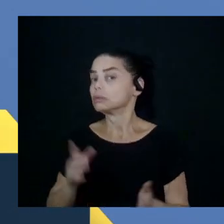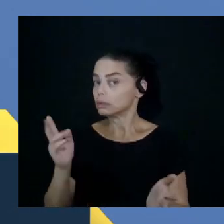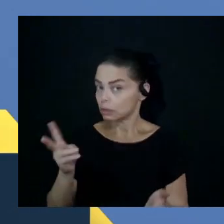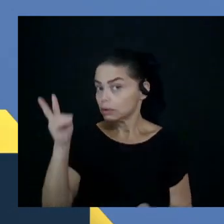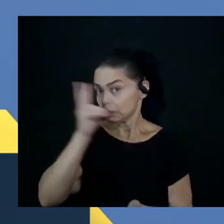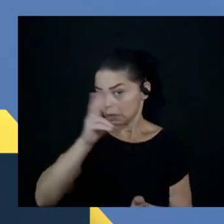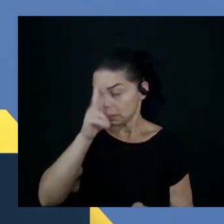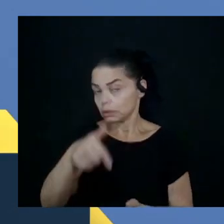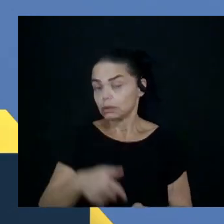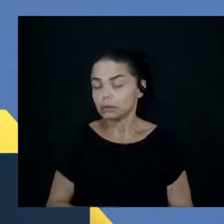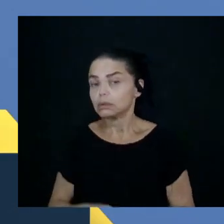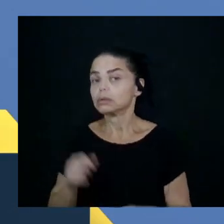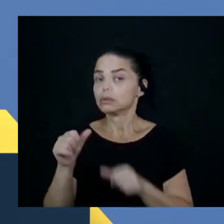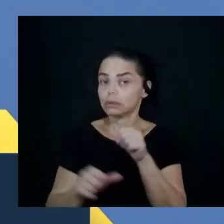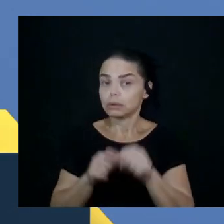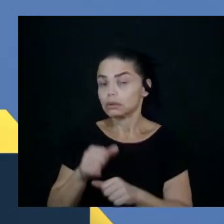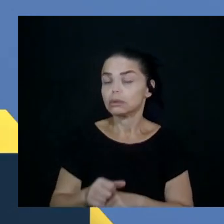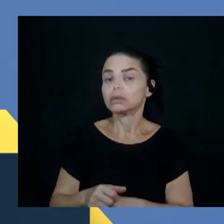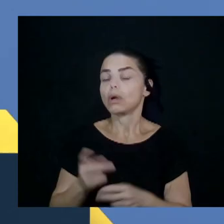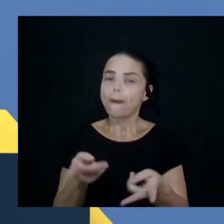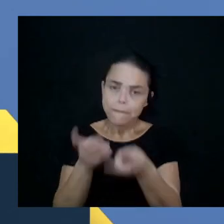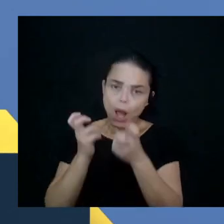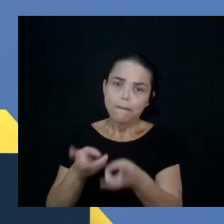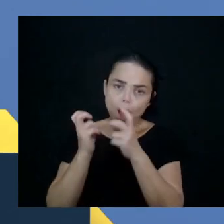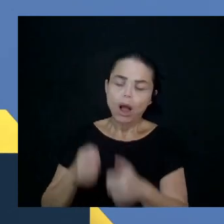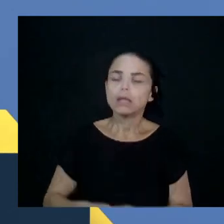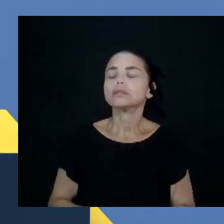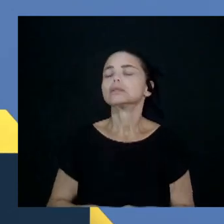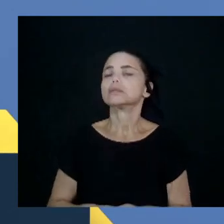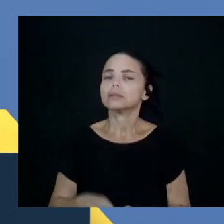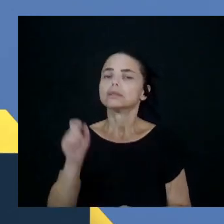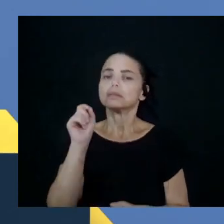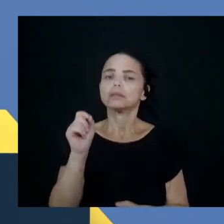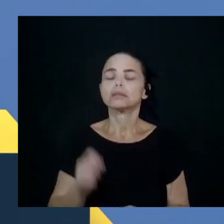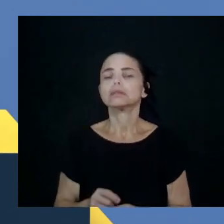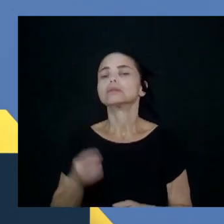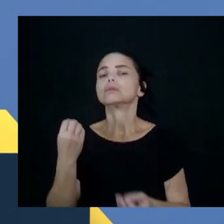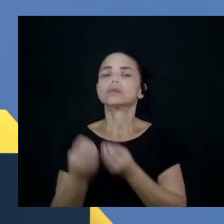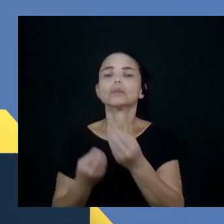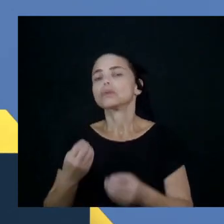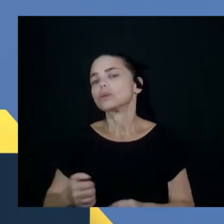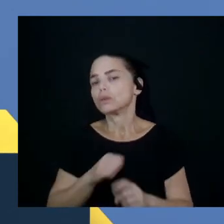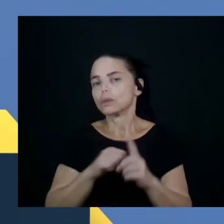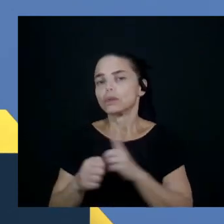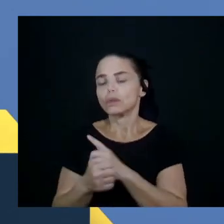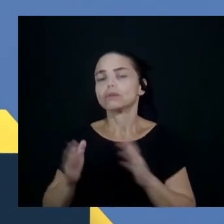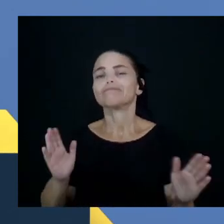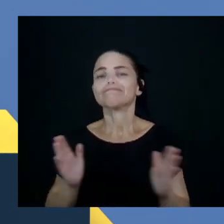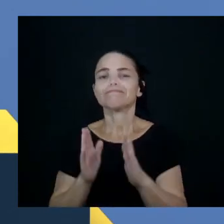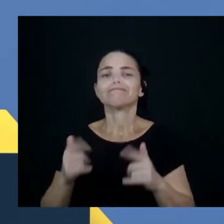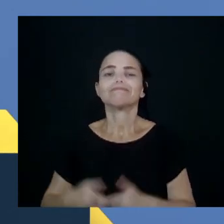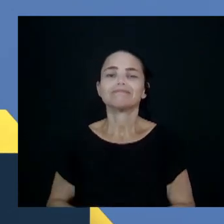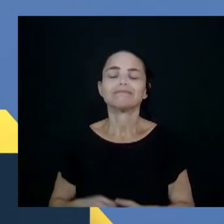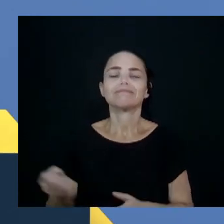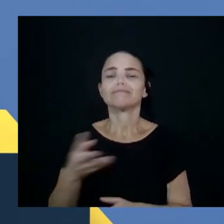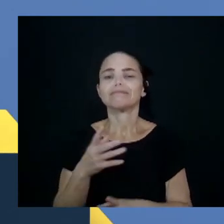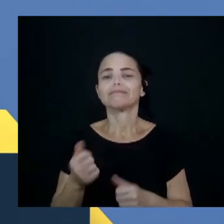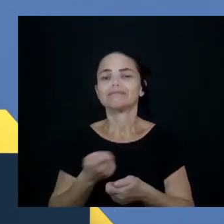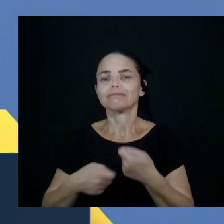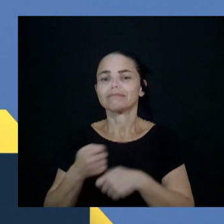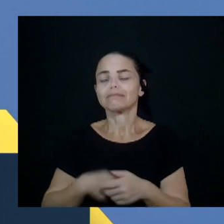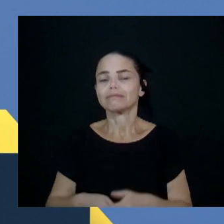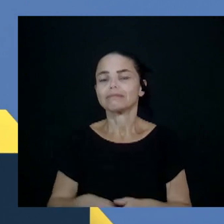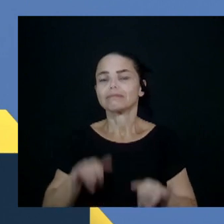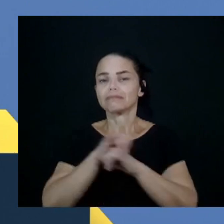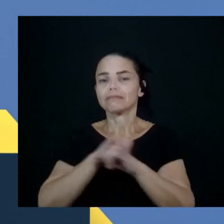a necessidade de mudanças de percepção e de condições na dinâmica social diante de uma nova economia.